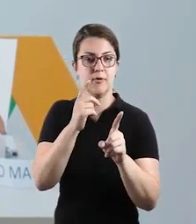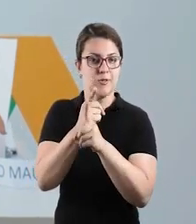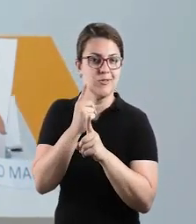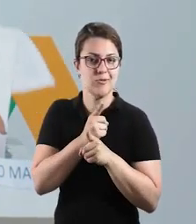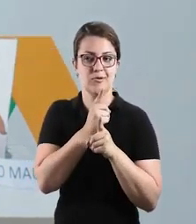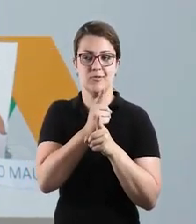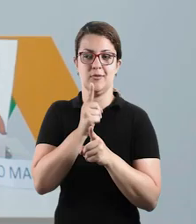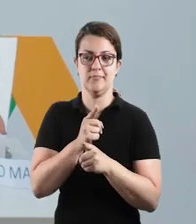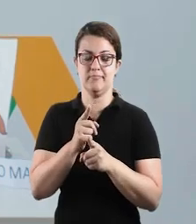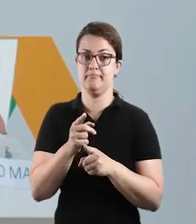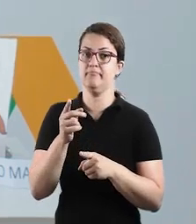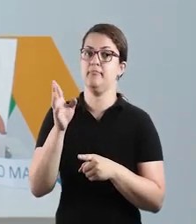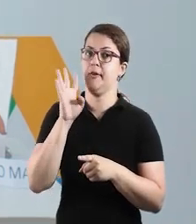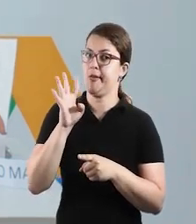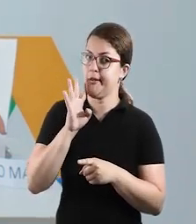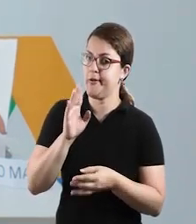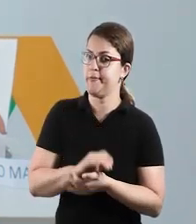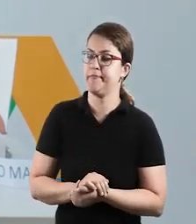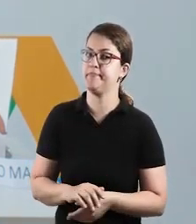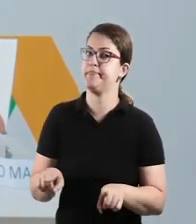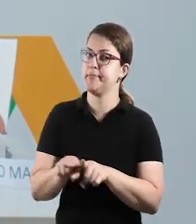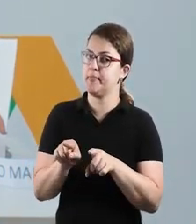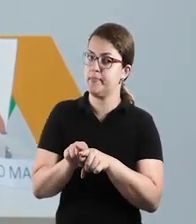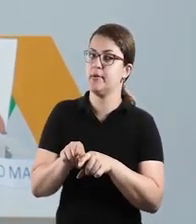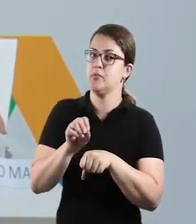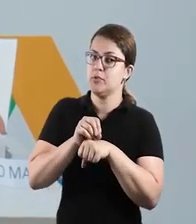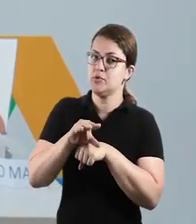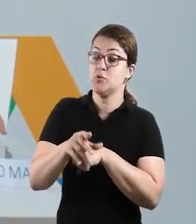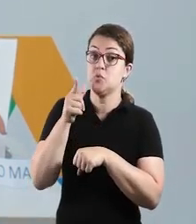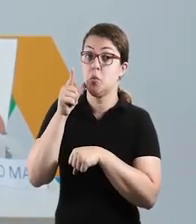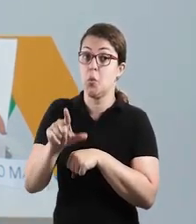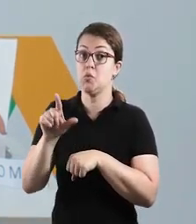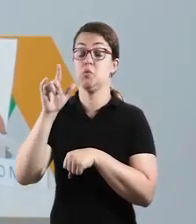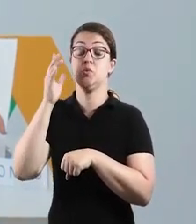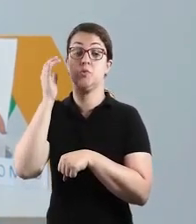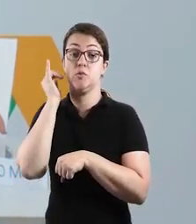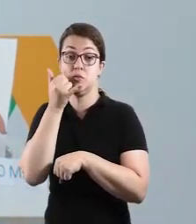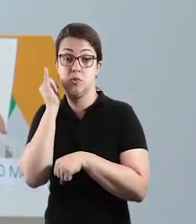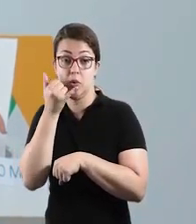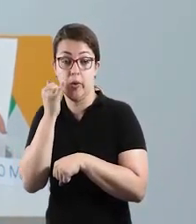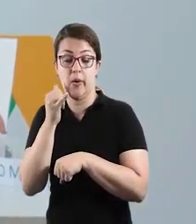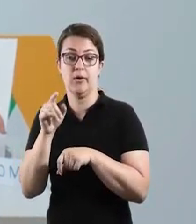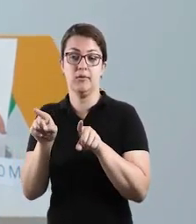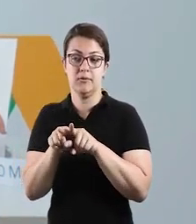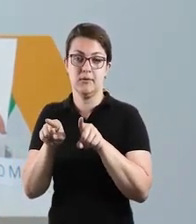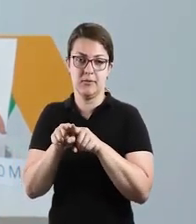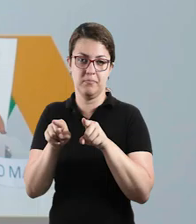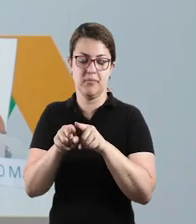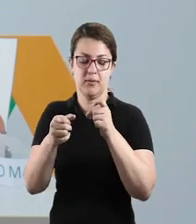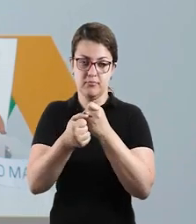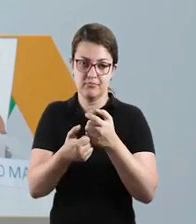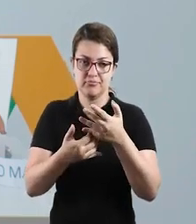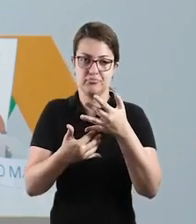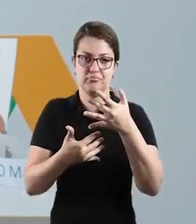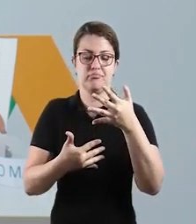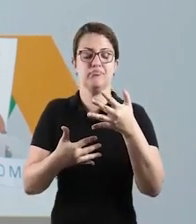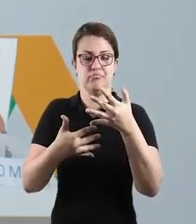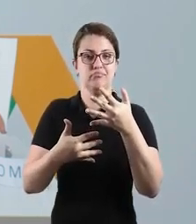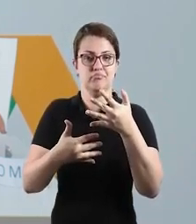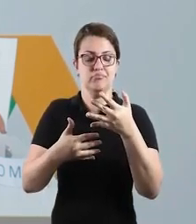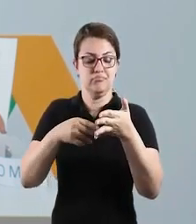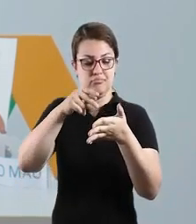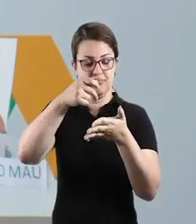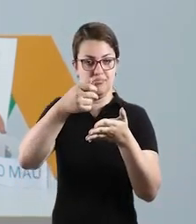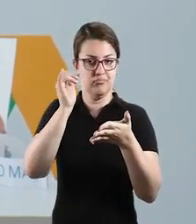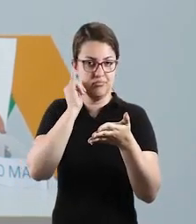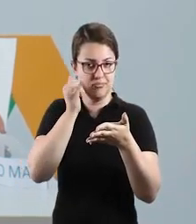E também tem algumas dicas de outros contos para vocês aumentarem aí o repertório das histórias, né?